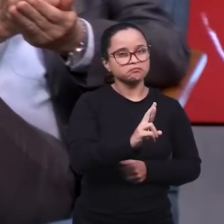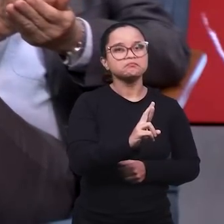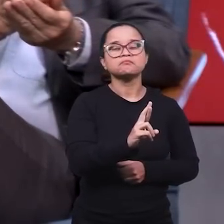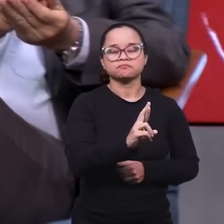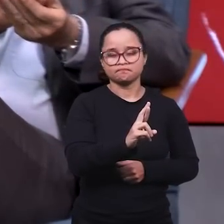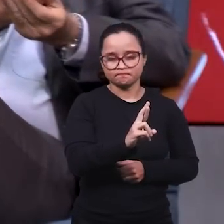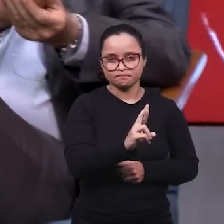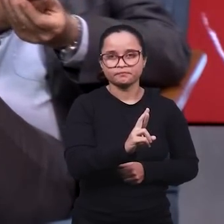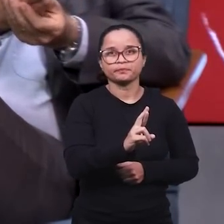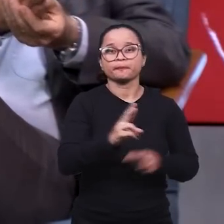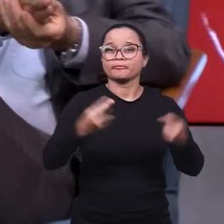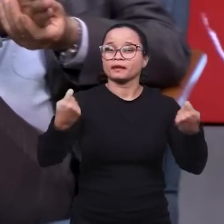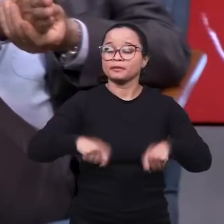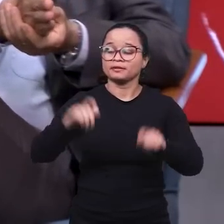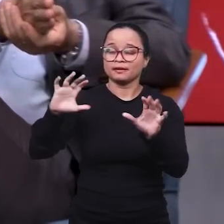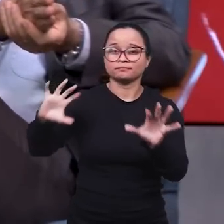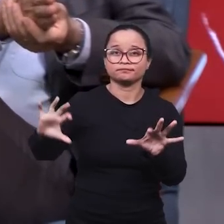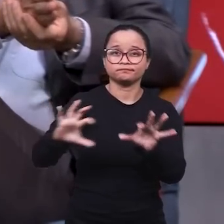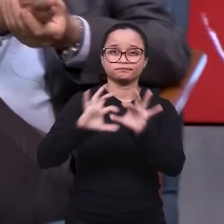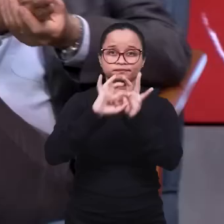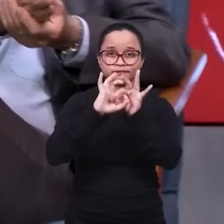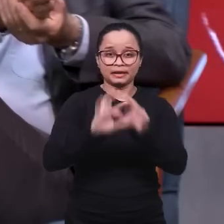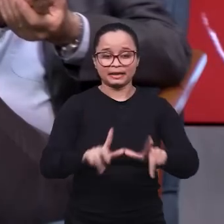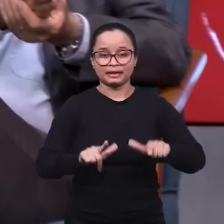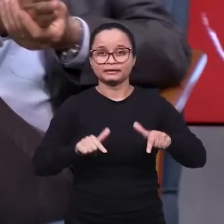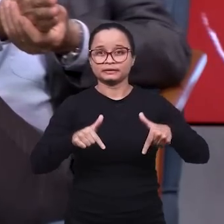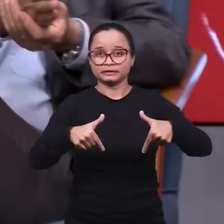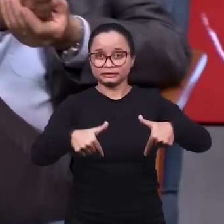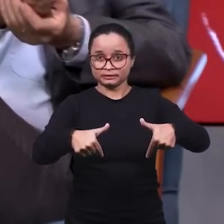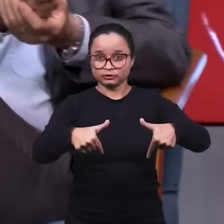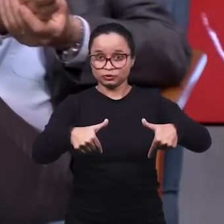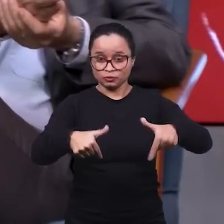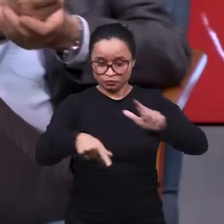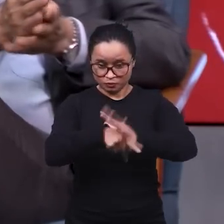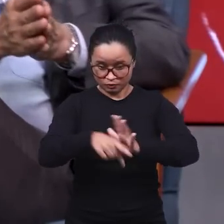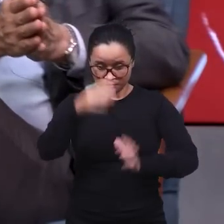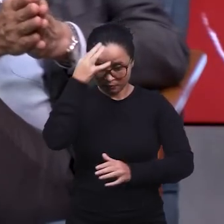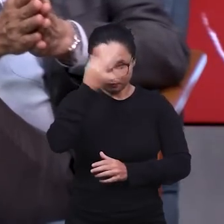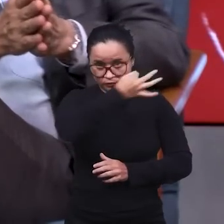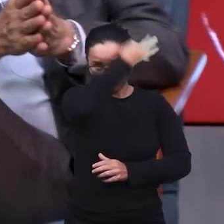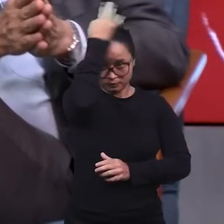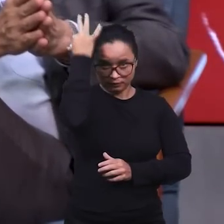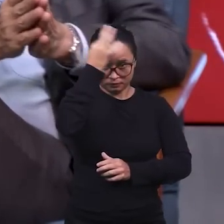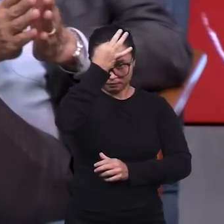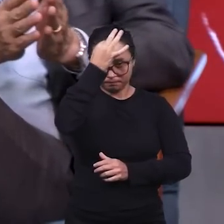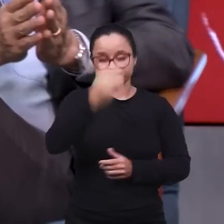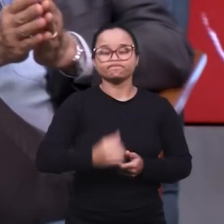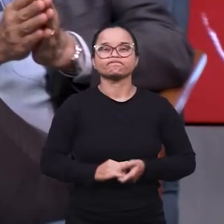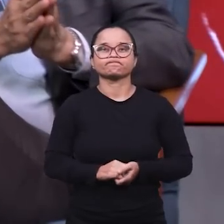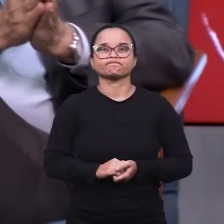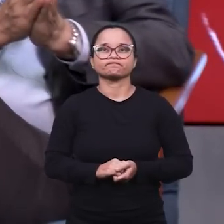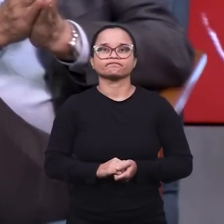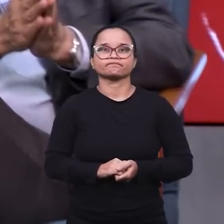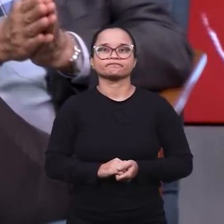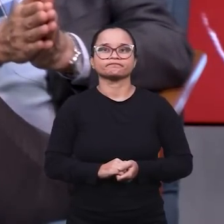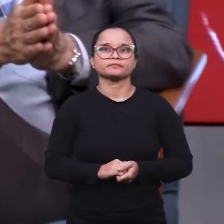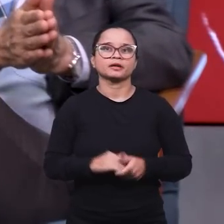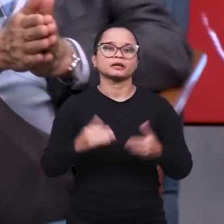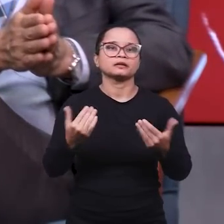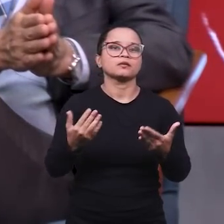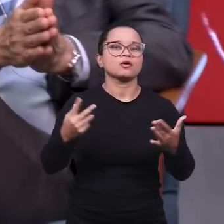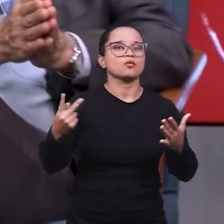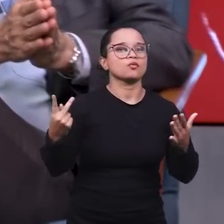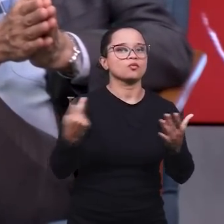precisa estar ligado à operação do Espírito Santo. O que isso